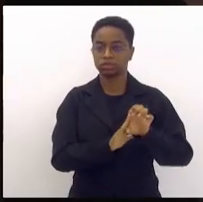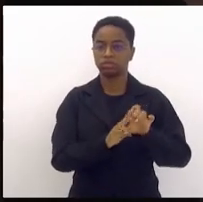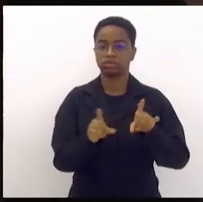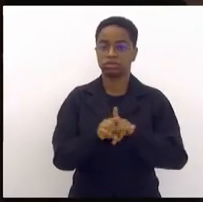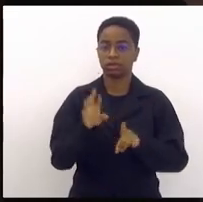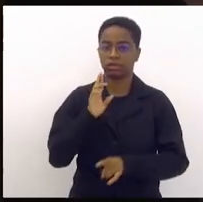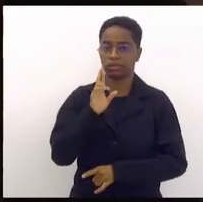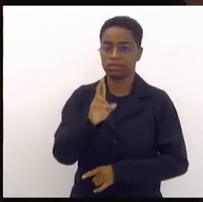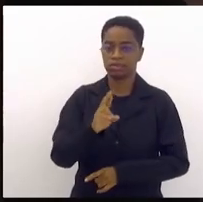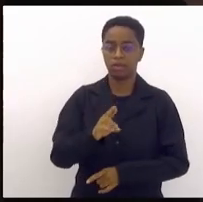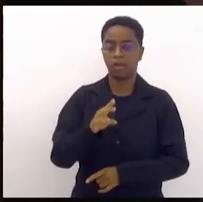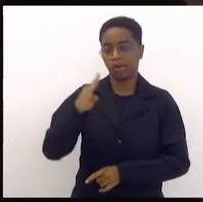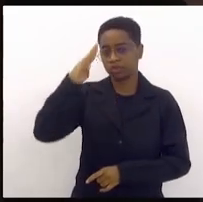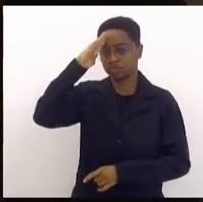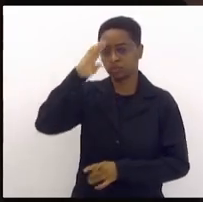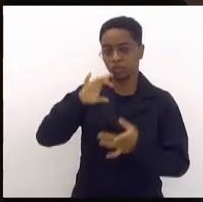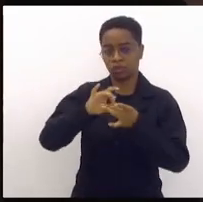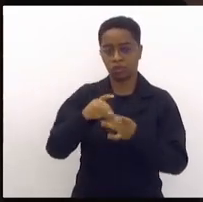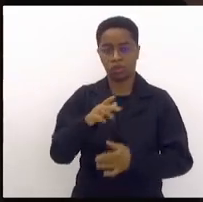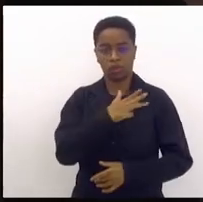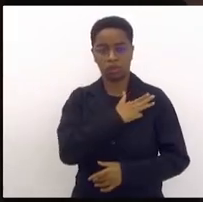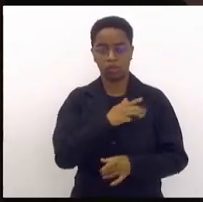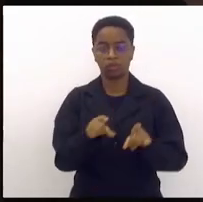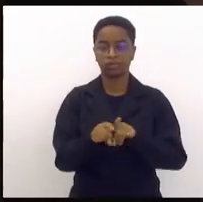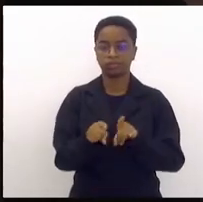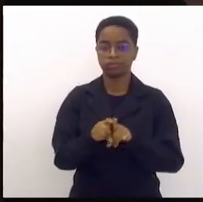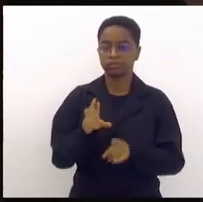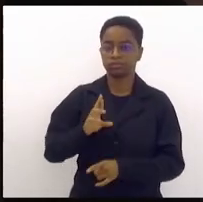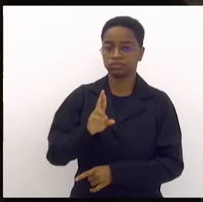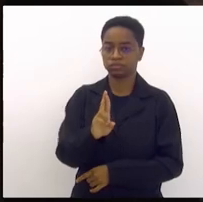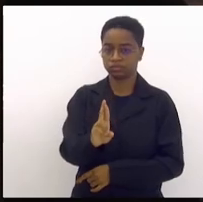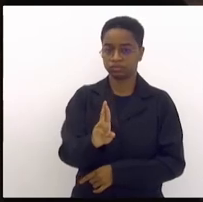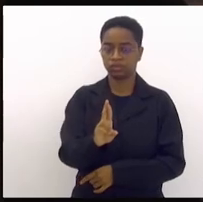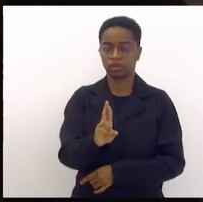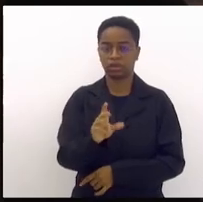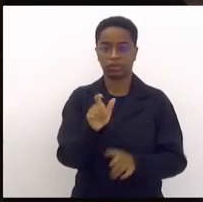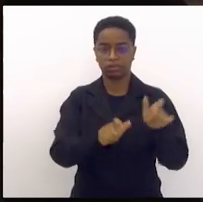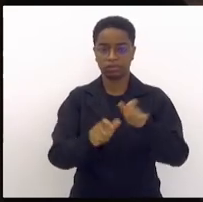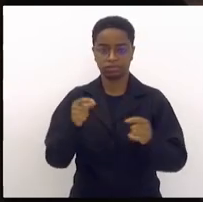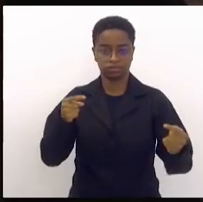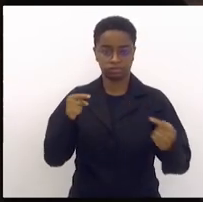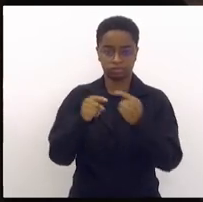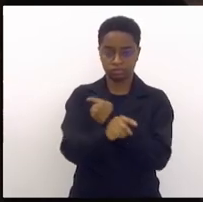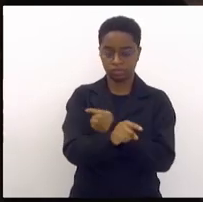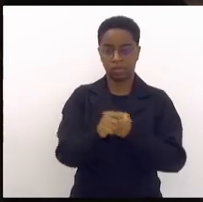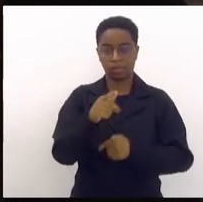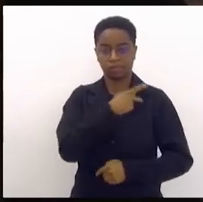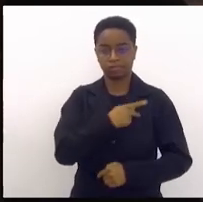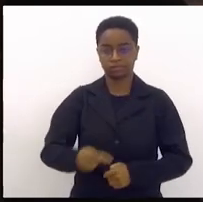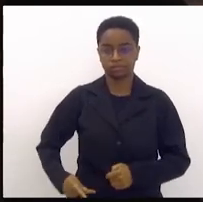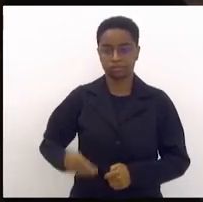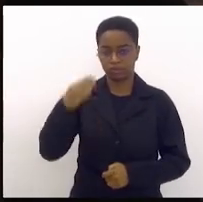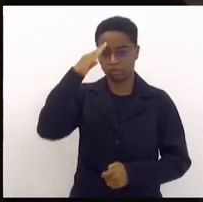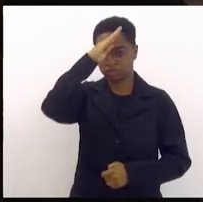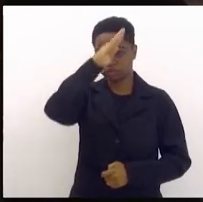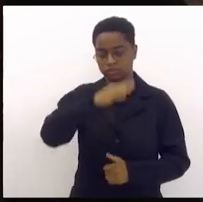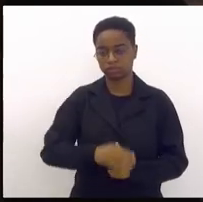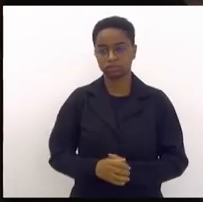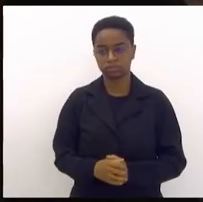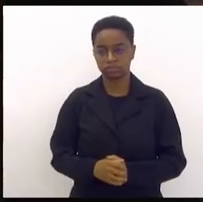pelo soldadinho do Lula, representado por aquele que antagonizou o presidente Bolsonaro, que